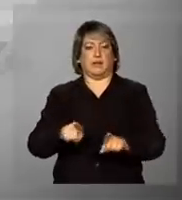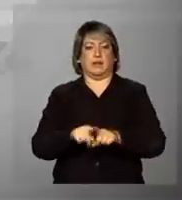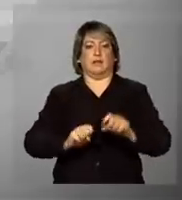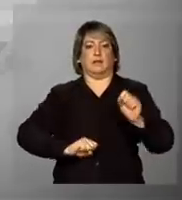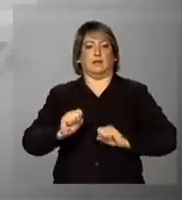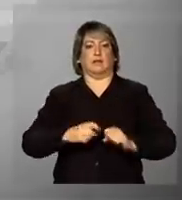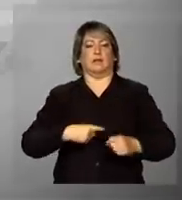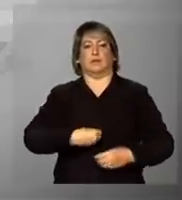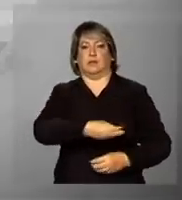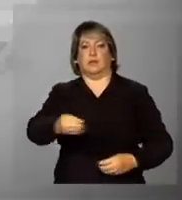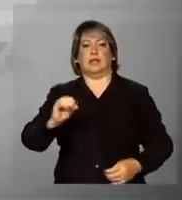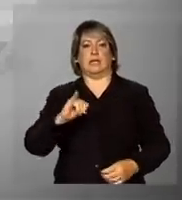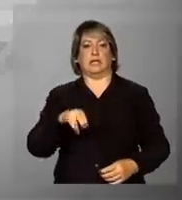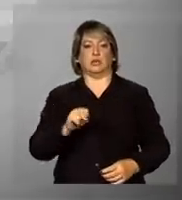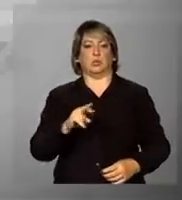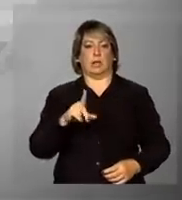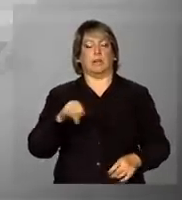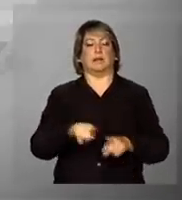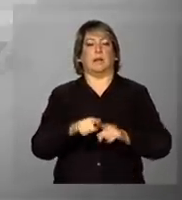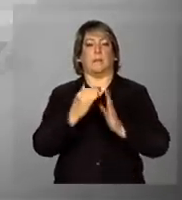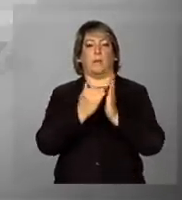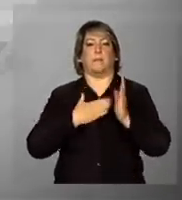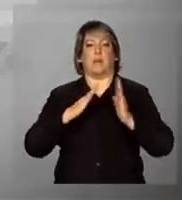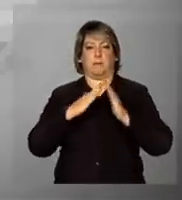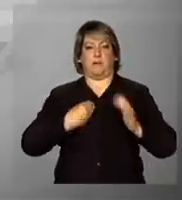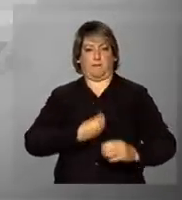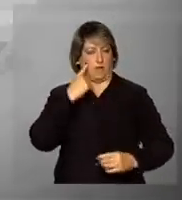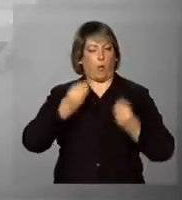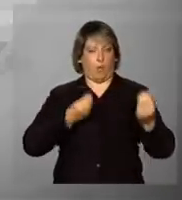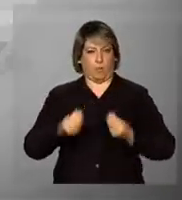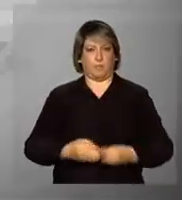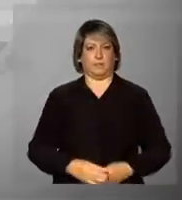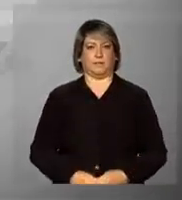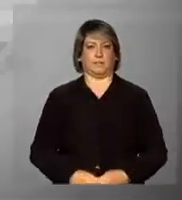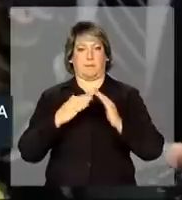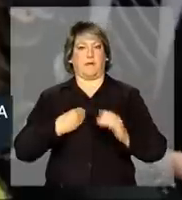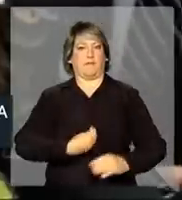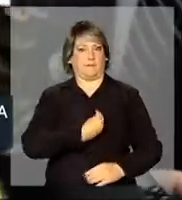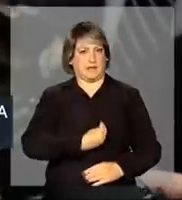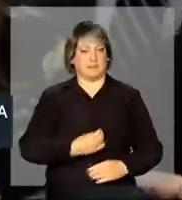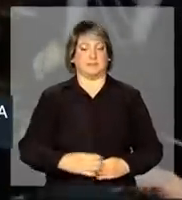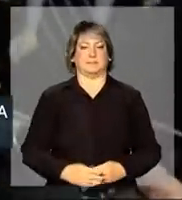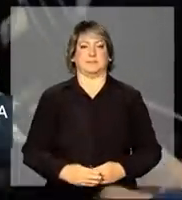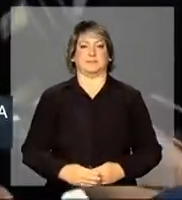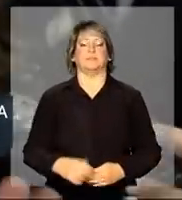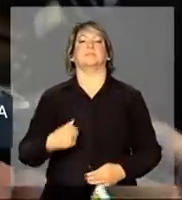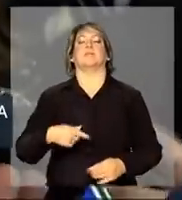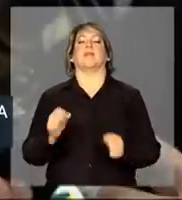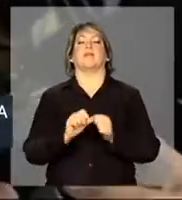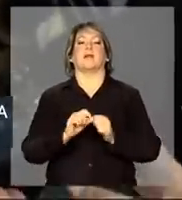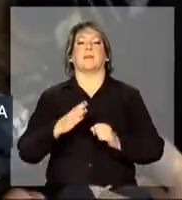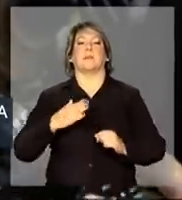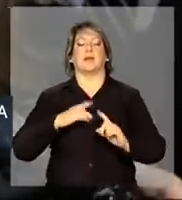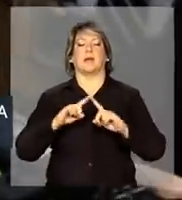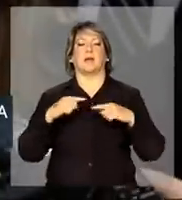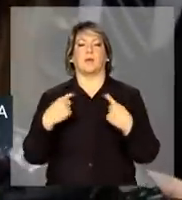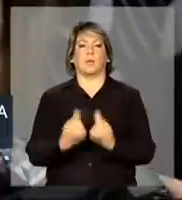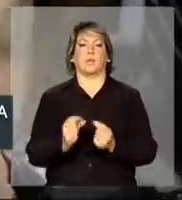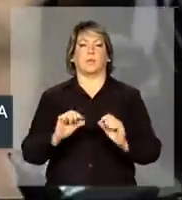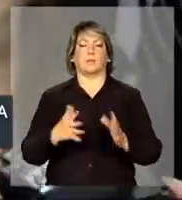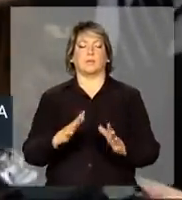de insulina, programa Minha Casa, Minha Vida. Veja como foi. É, reunião de mais ou menos